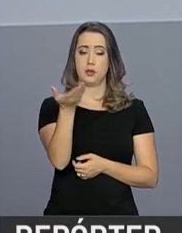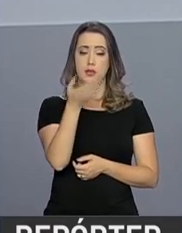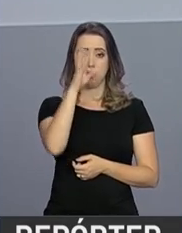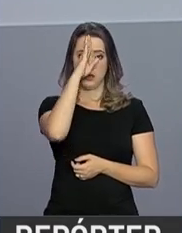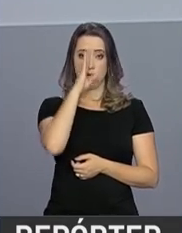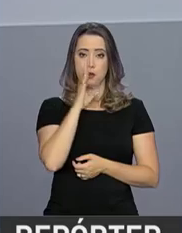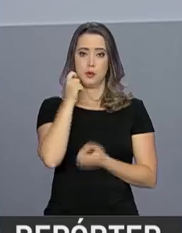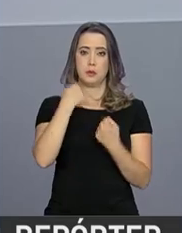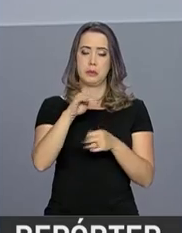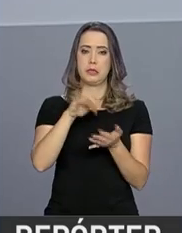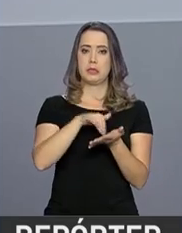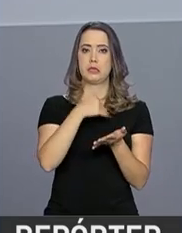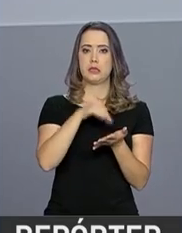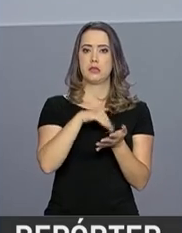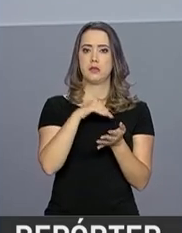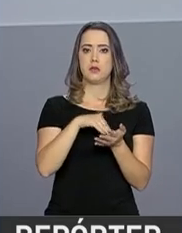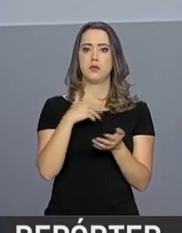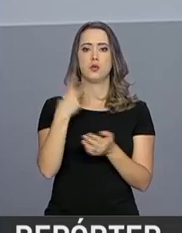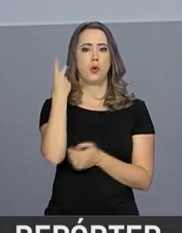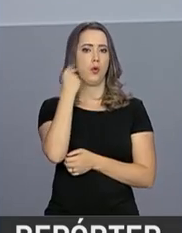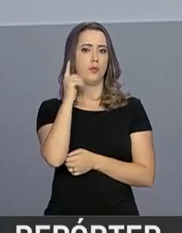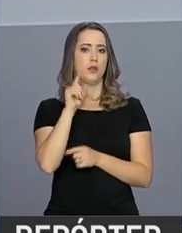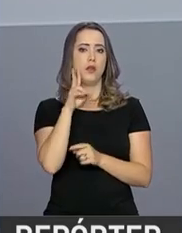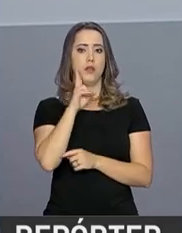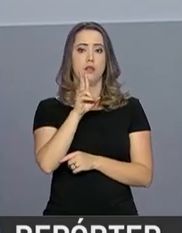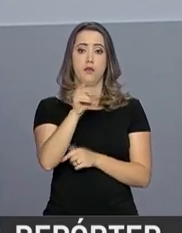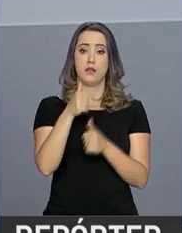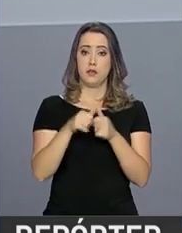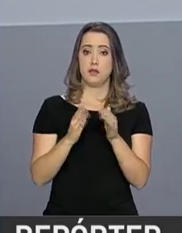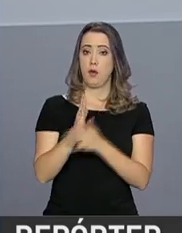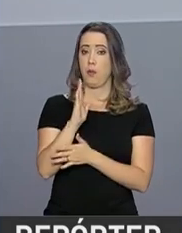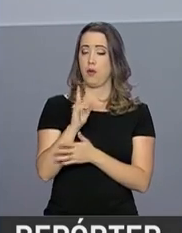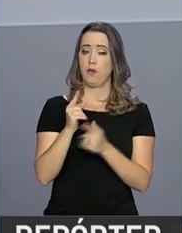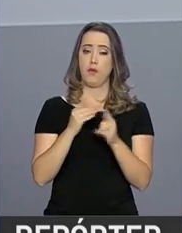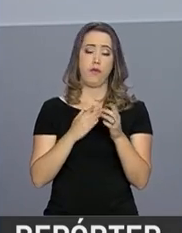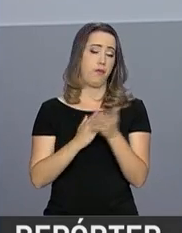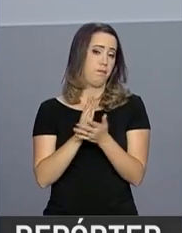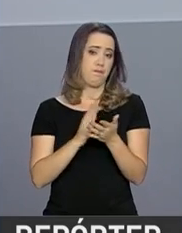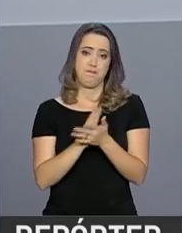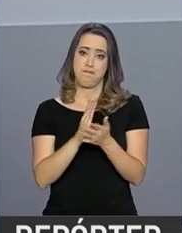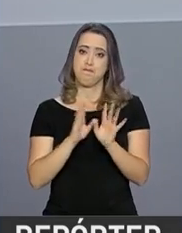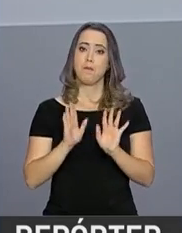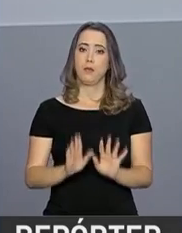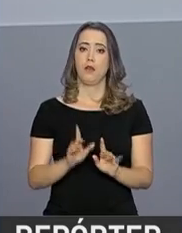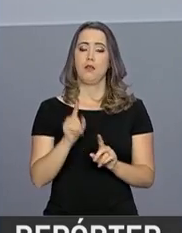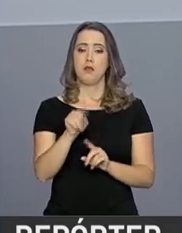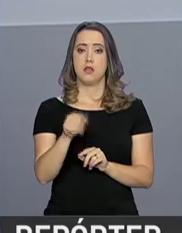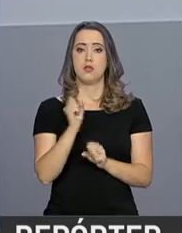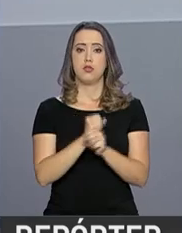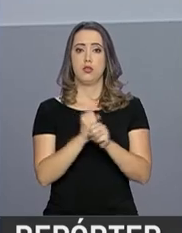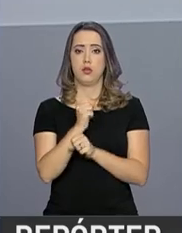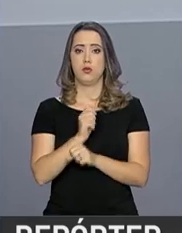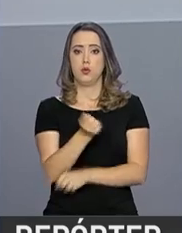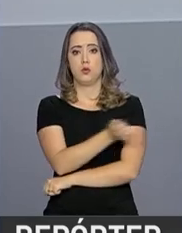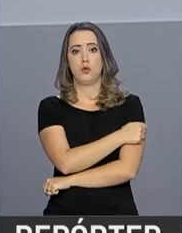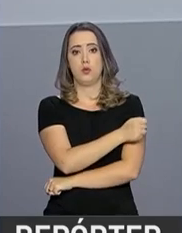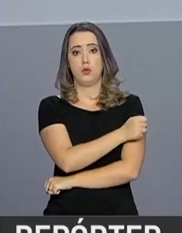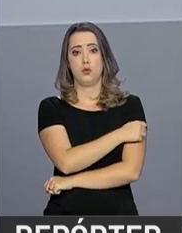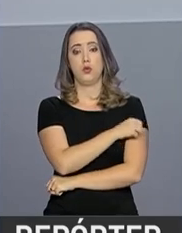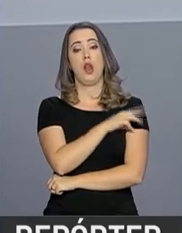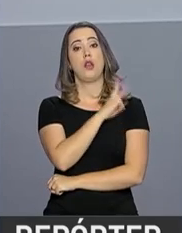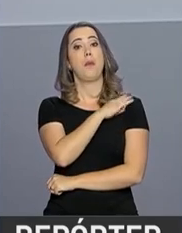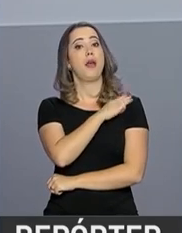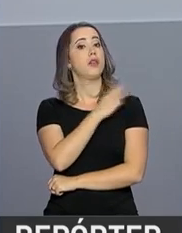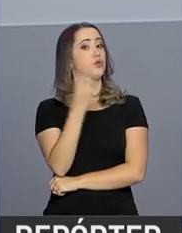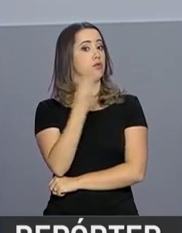isenção devem fazer o cadastro normalmente e ver se estão ou não atos ao benefício este ano os alunos que estão